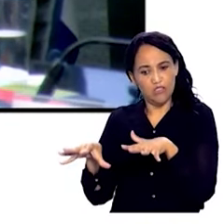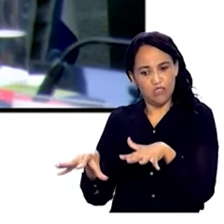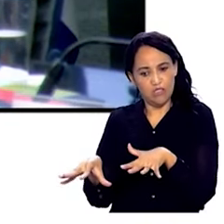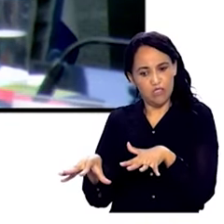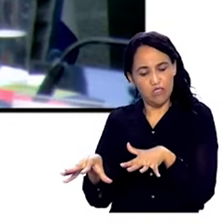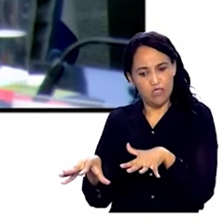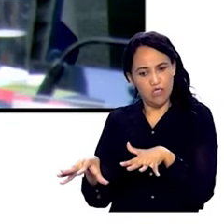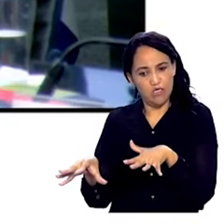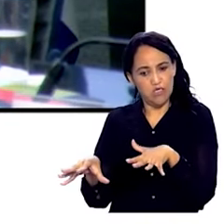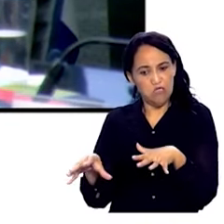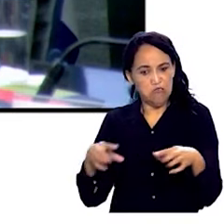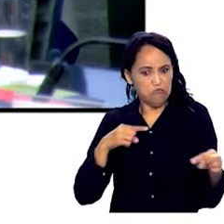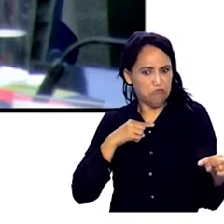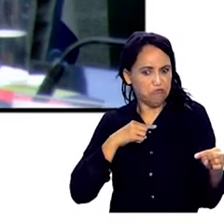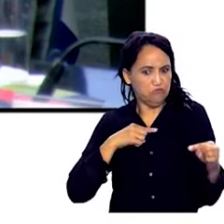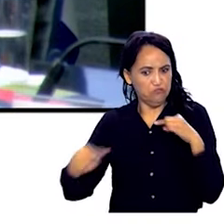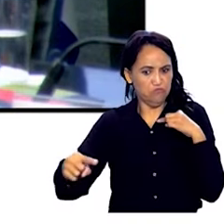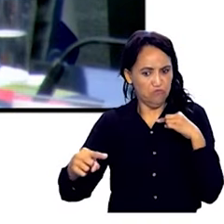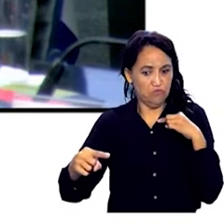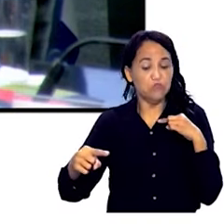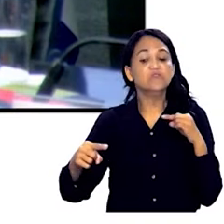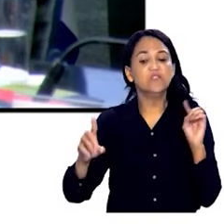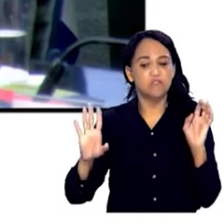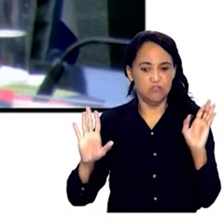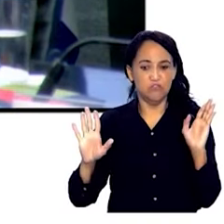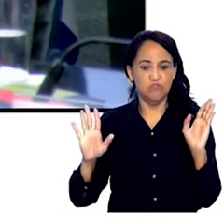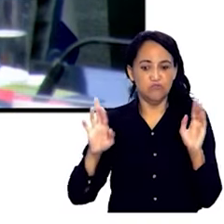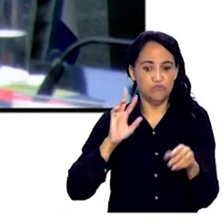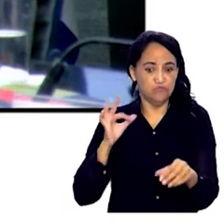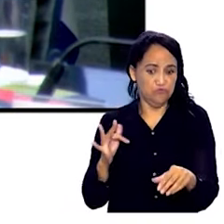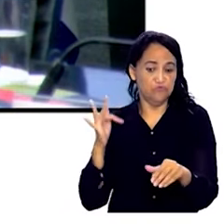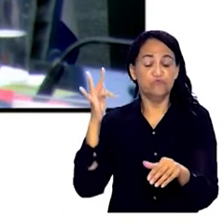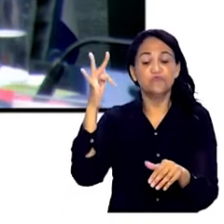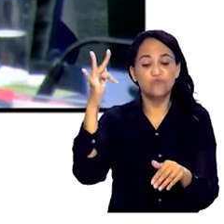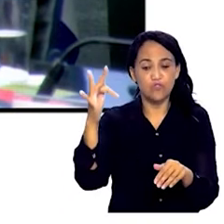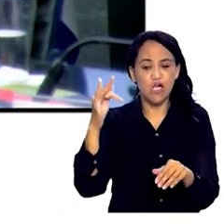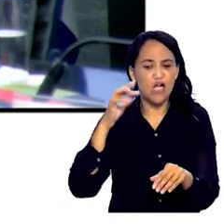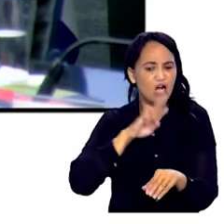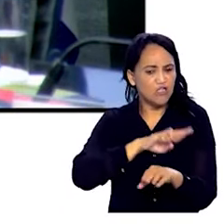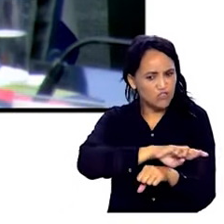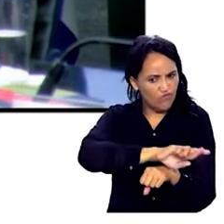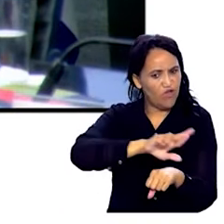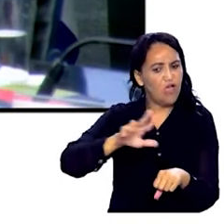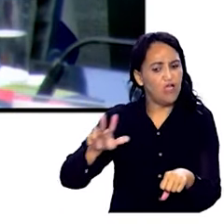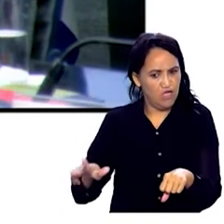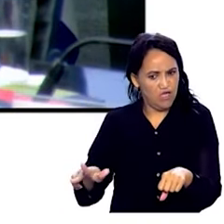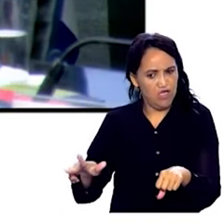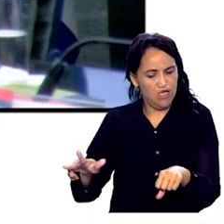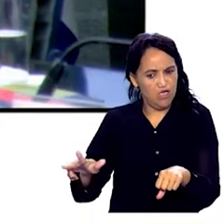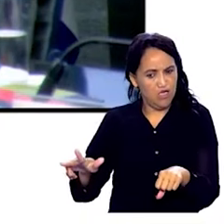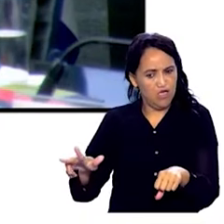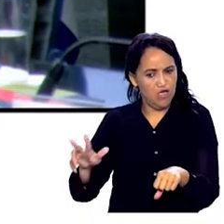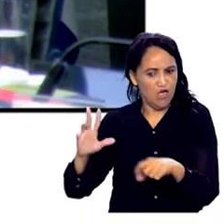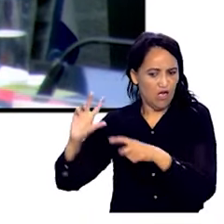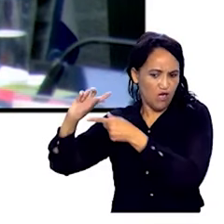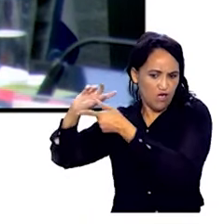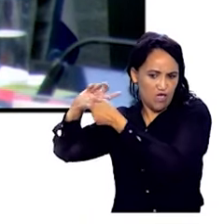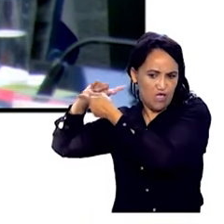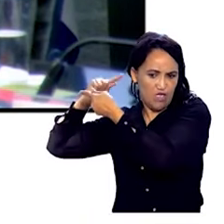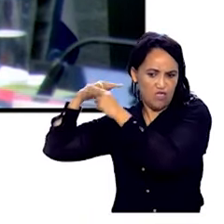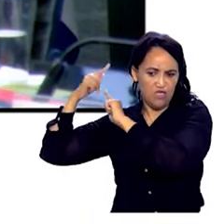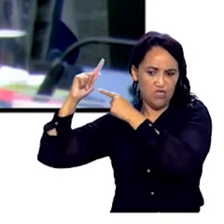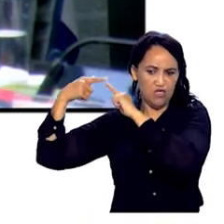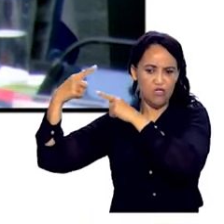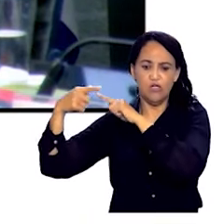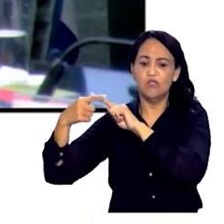futuras O que é diferente do que é encontrado na tradição dos do do do civil continua a